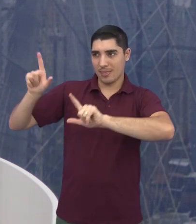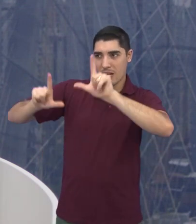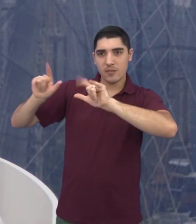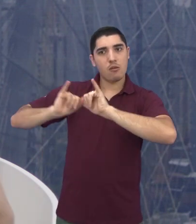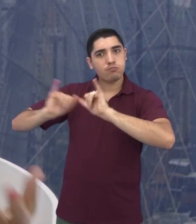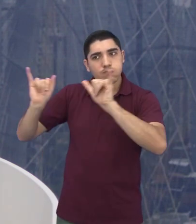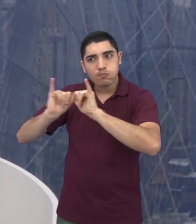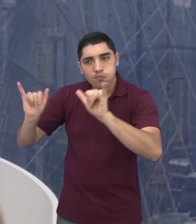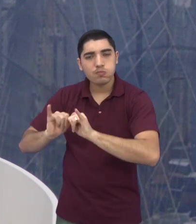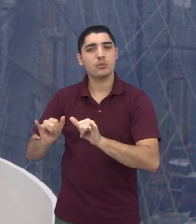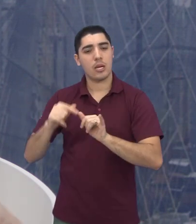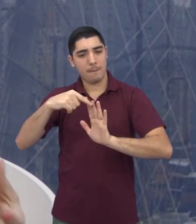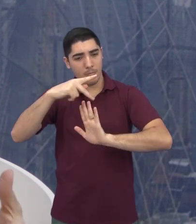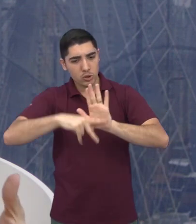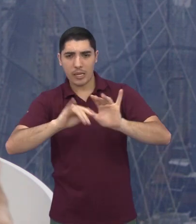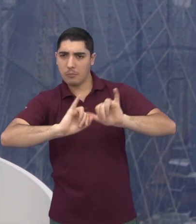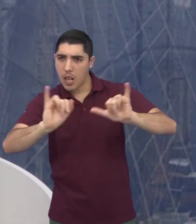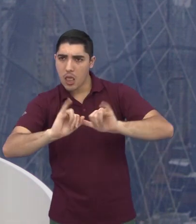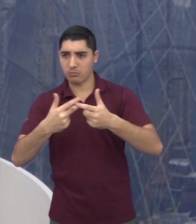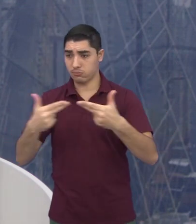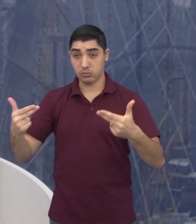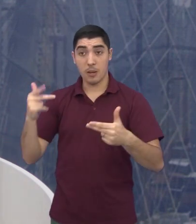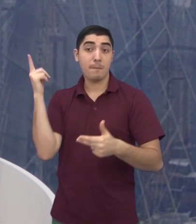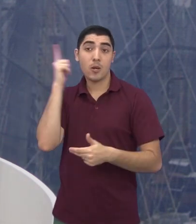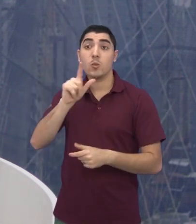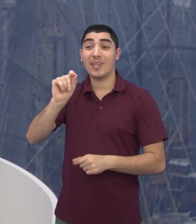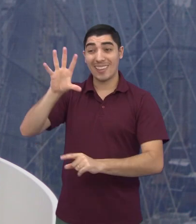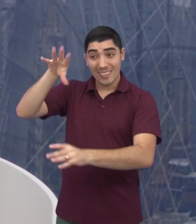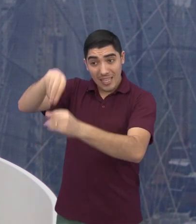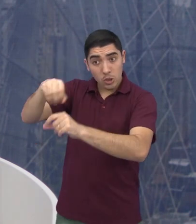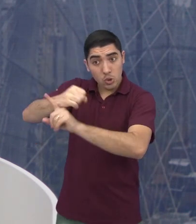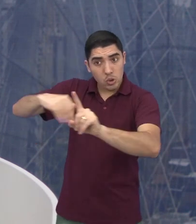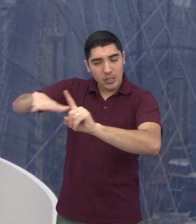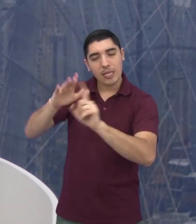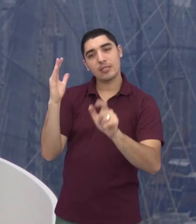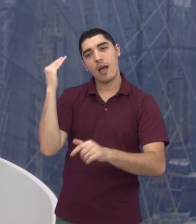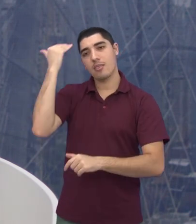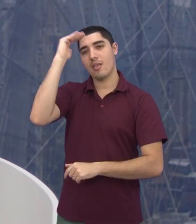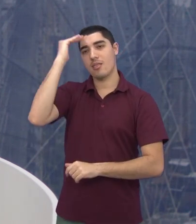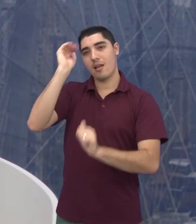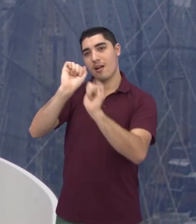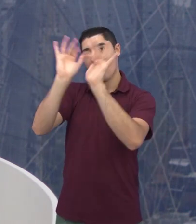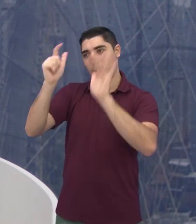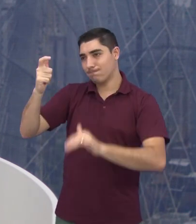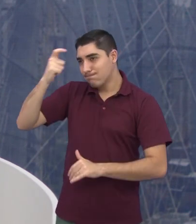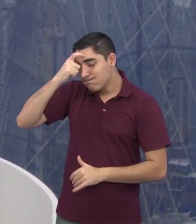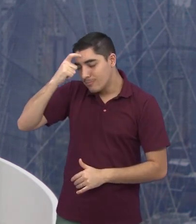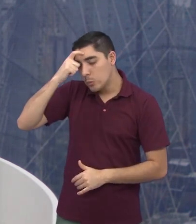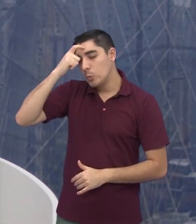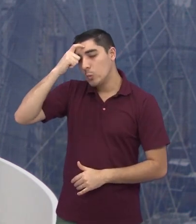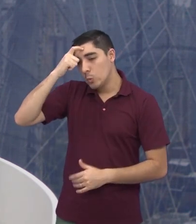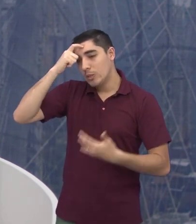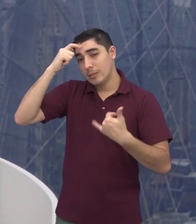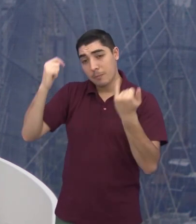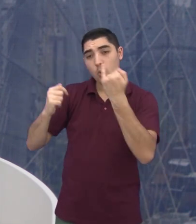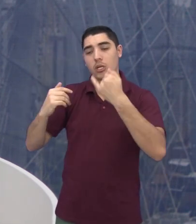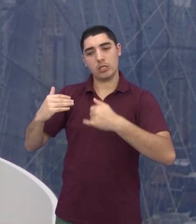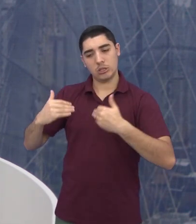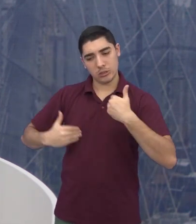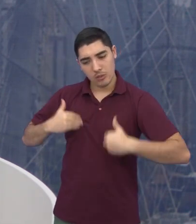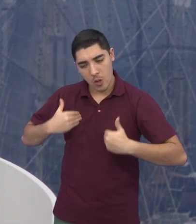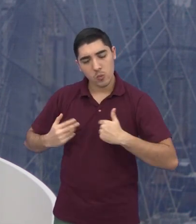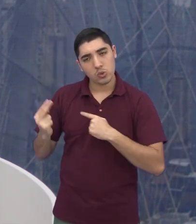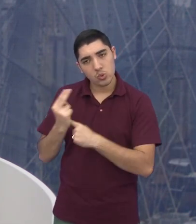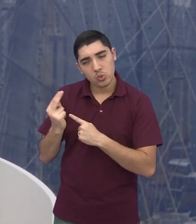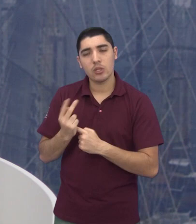né, espaços que a gente possa discutir na sociedade, com as instituições, com as famílias, novas